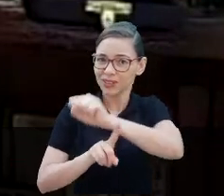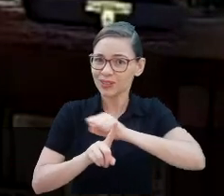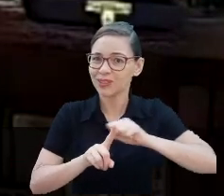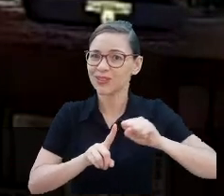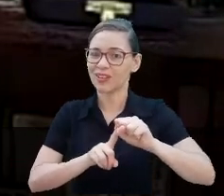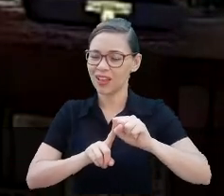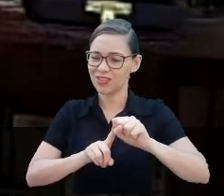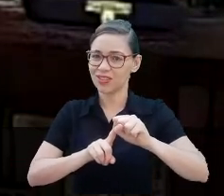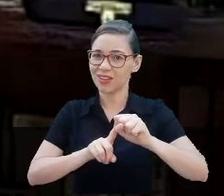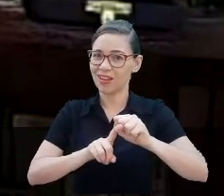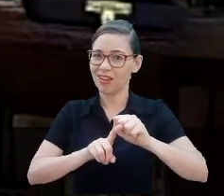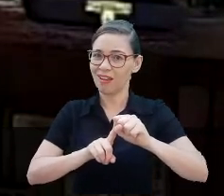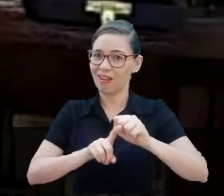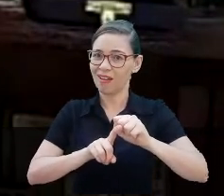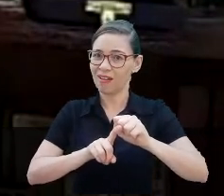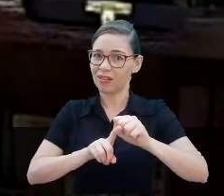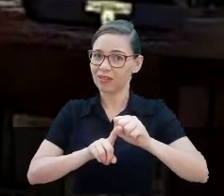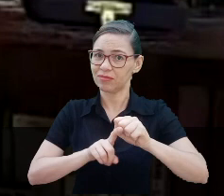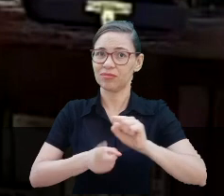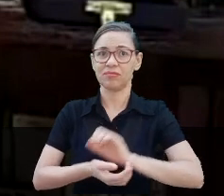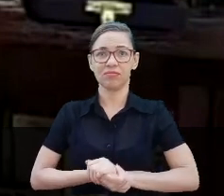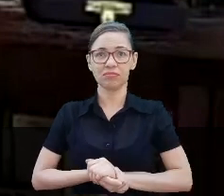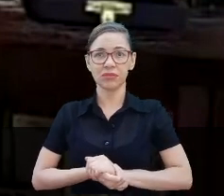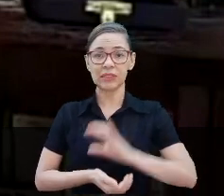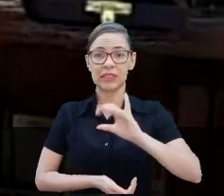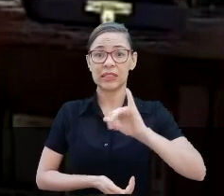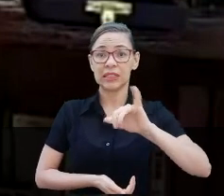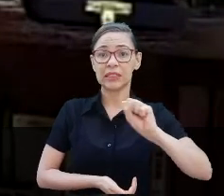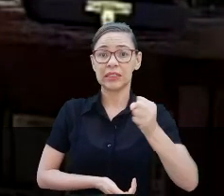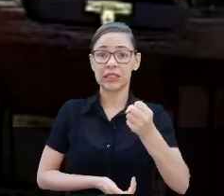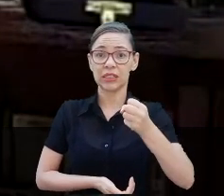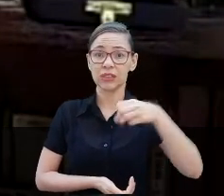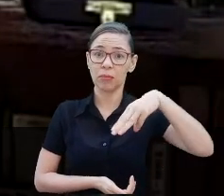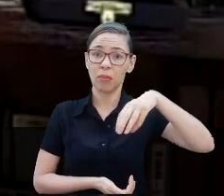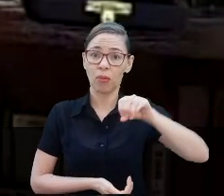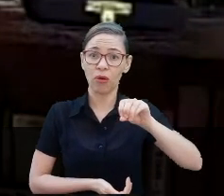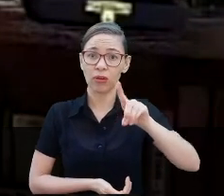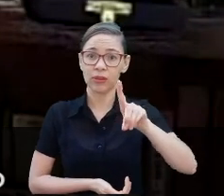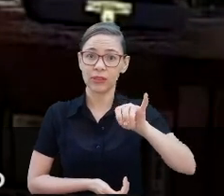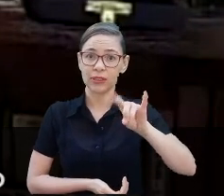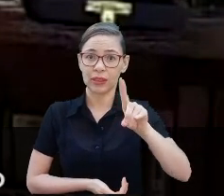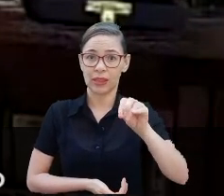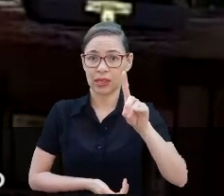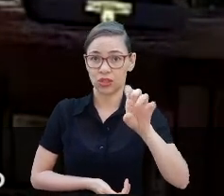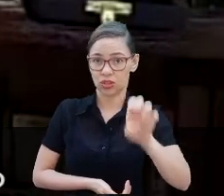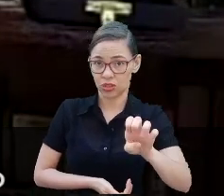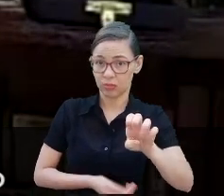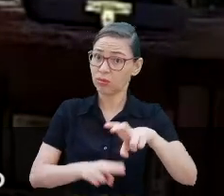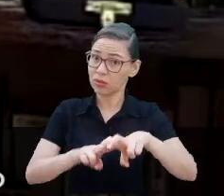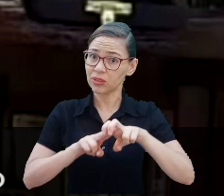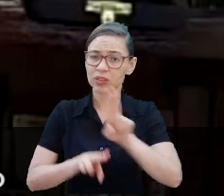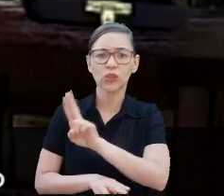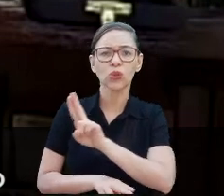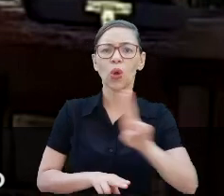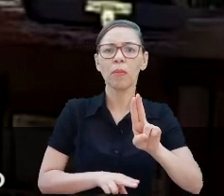sua contribuição nessa sociedade. No enfrentamento ao que a gente chama de cisnormatividade, né? Enfrentamento a essas